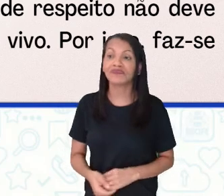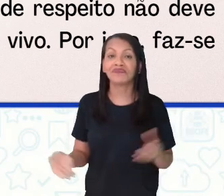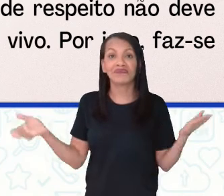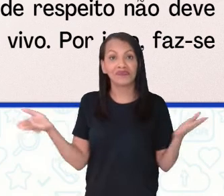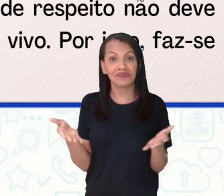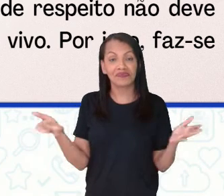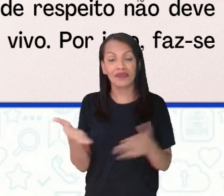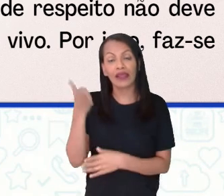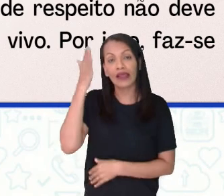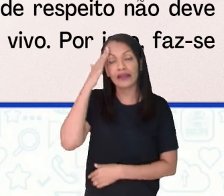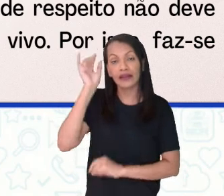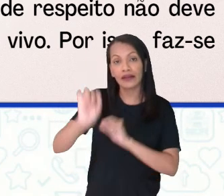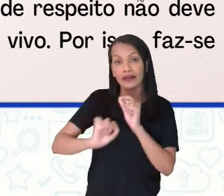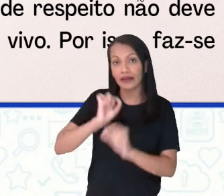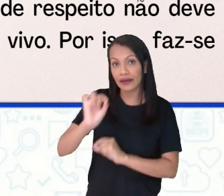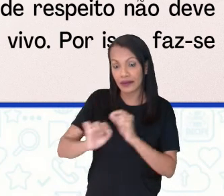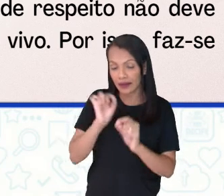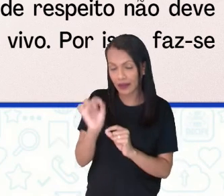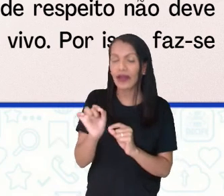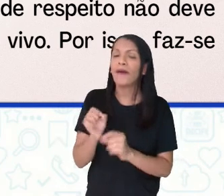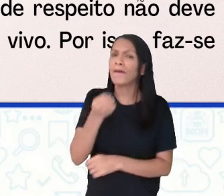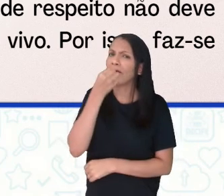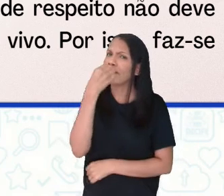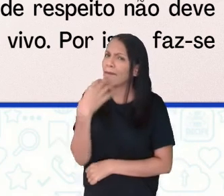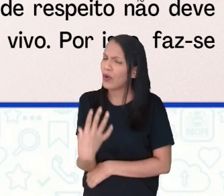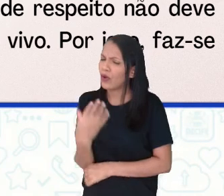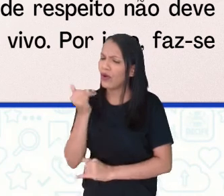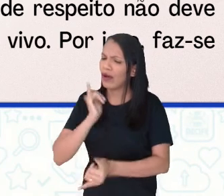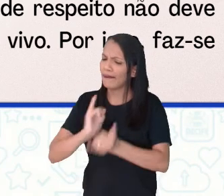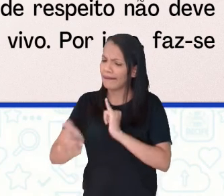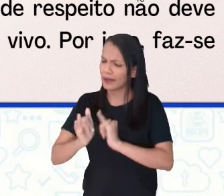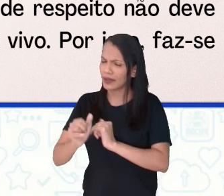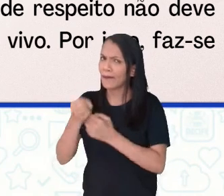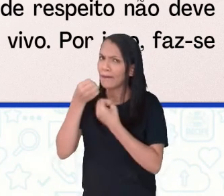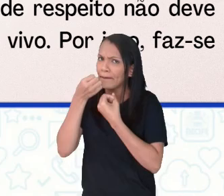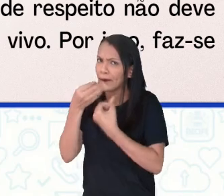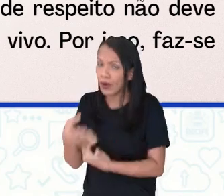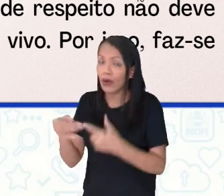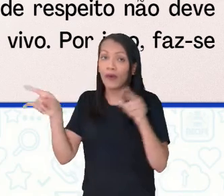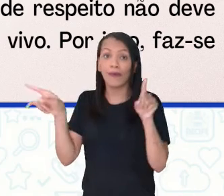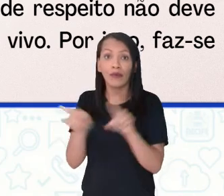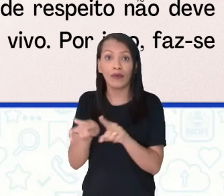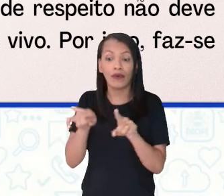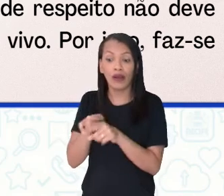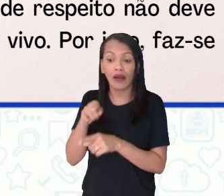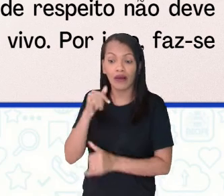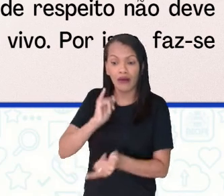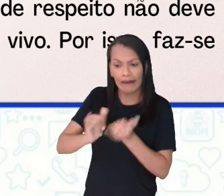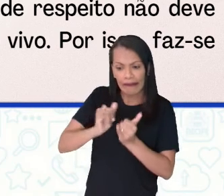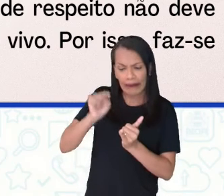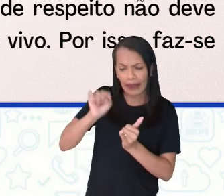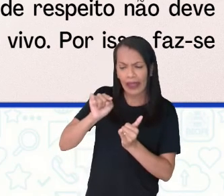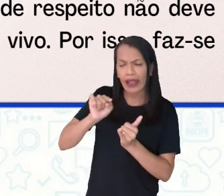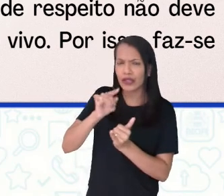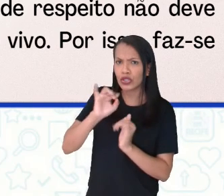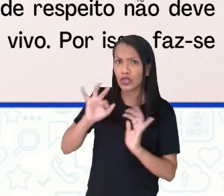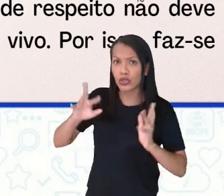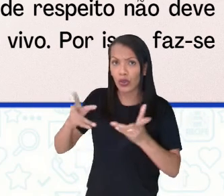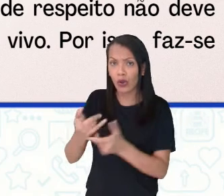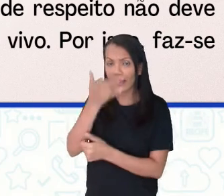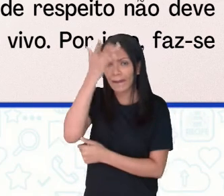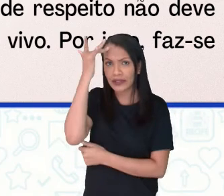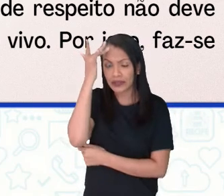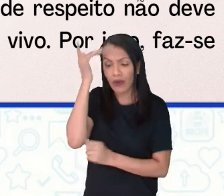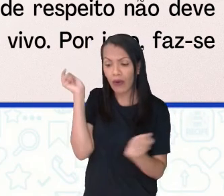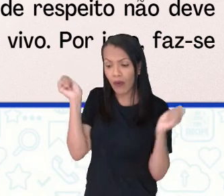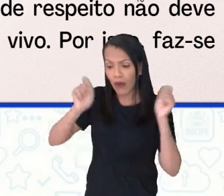Atualmente, compreende-se que é inegável os benefícios da internet, pois com ela, todas as pessoas conseguem se